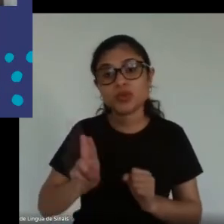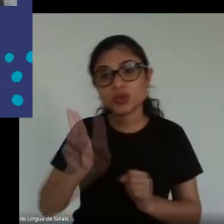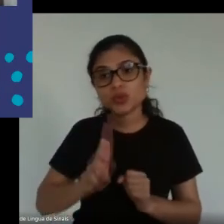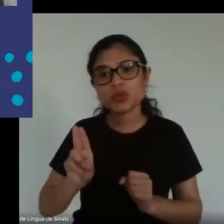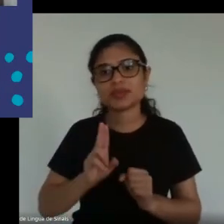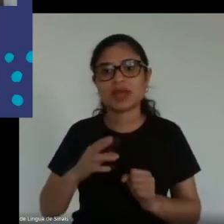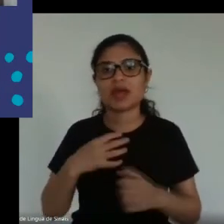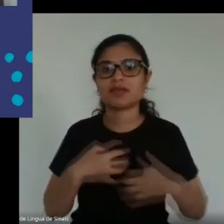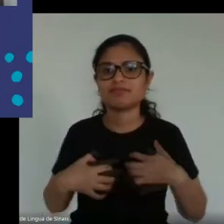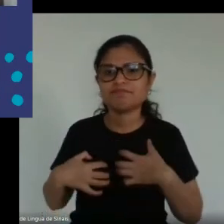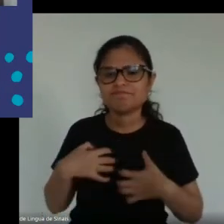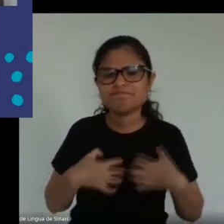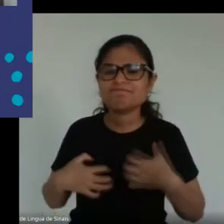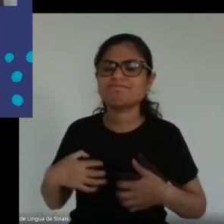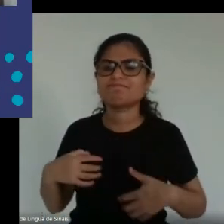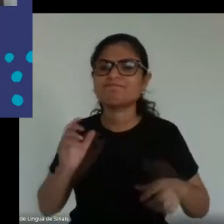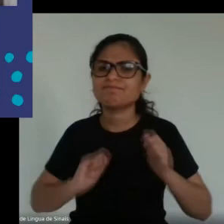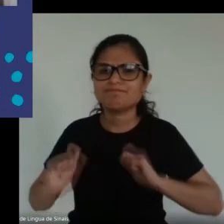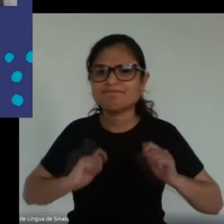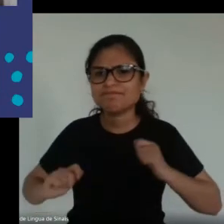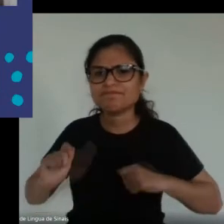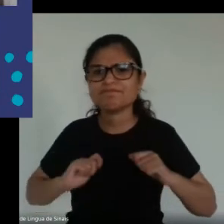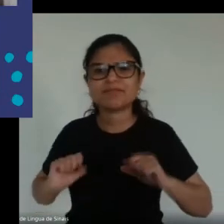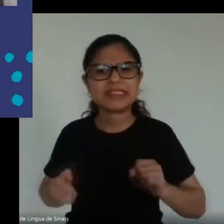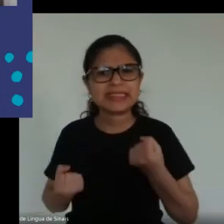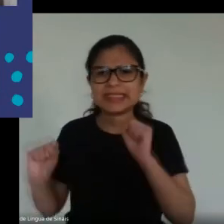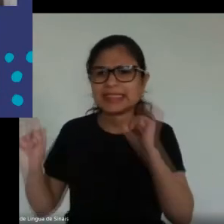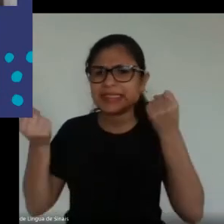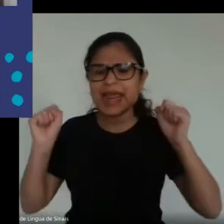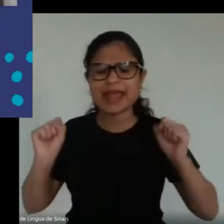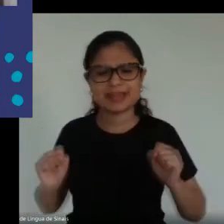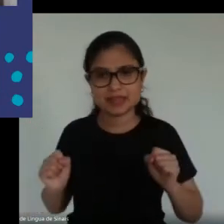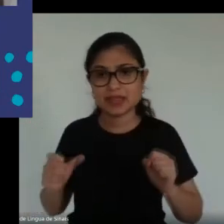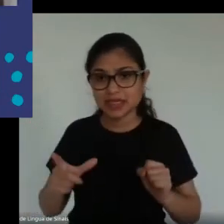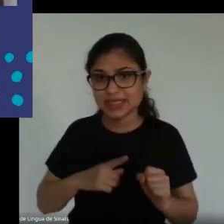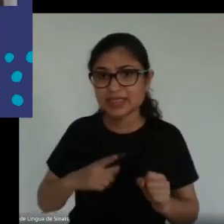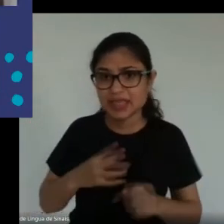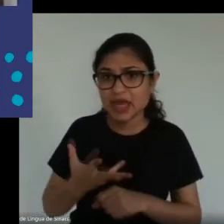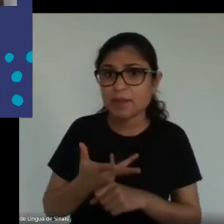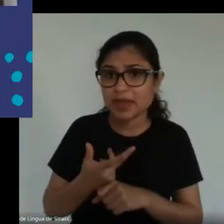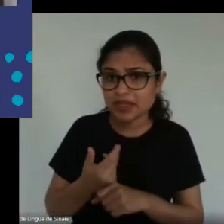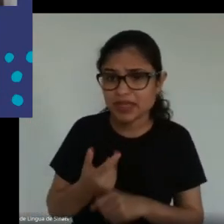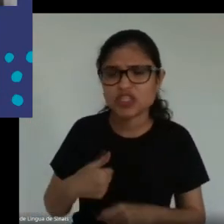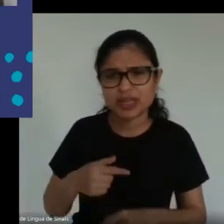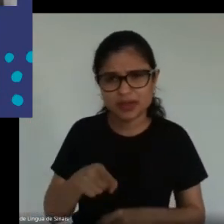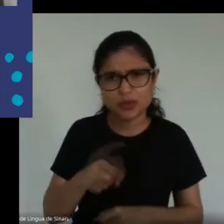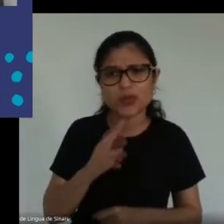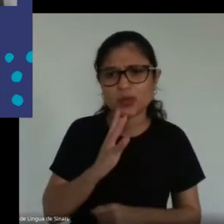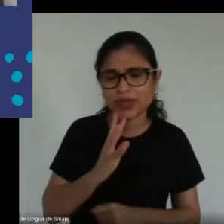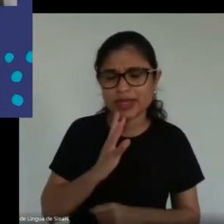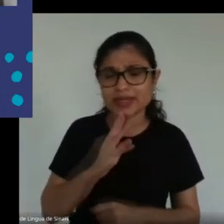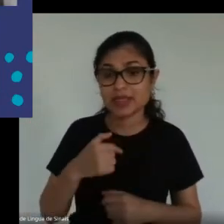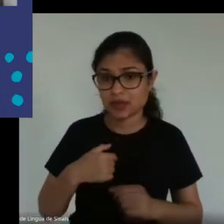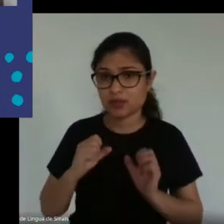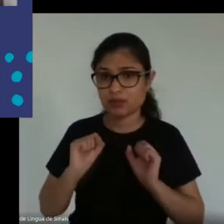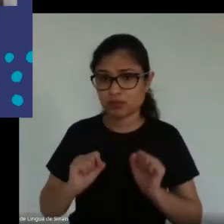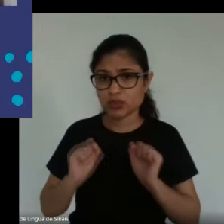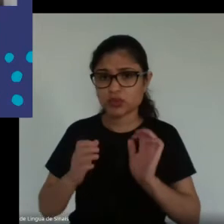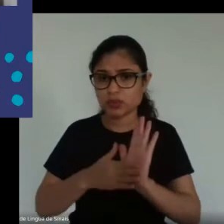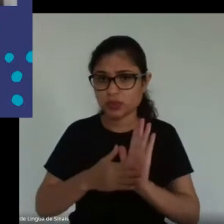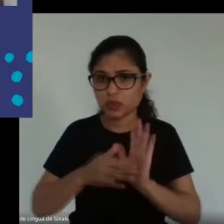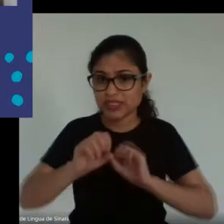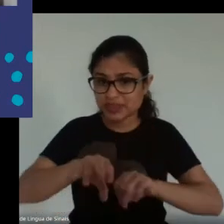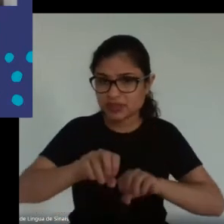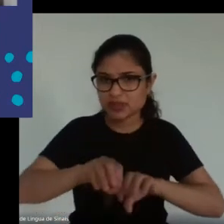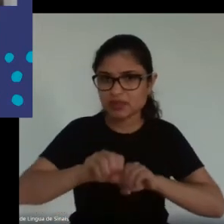vivenciando. Eu tenho que fazer esse levantamento, ela tem essas habilidades, ela não tem? Eu preciso propor esses tipos de aprendizado para